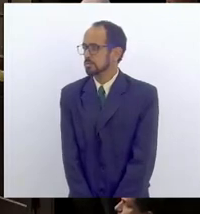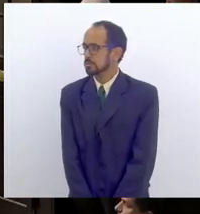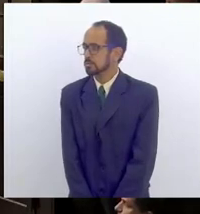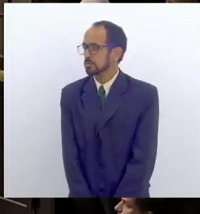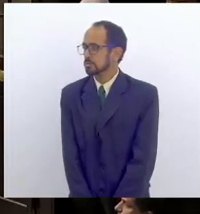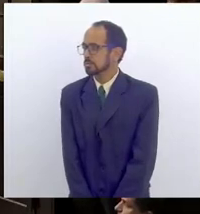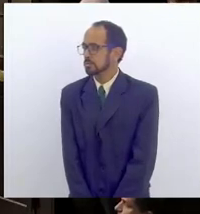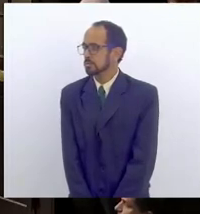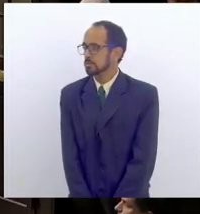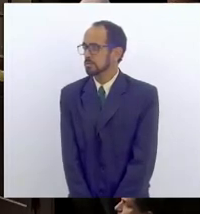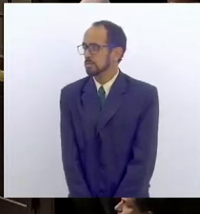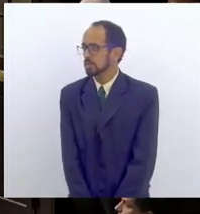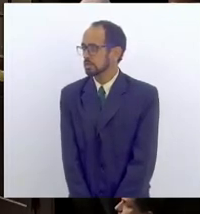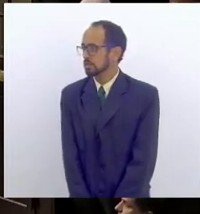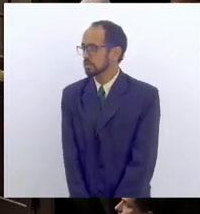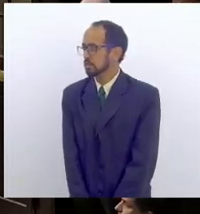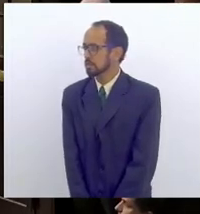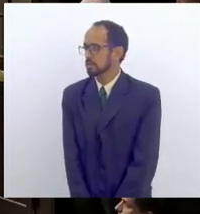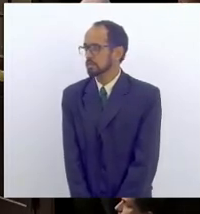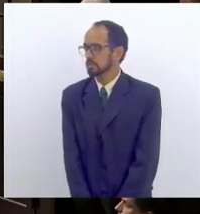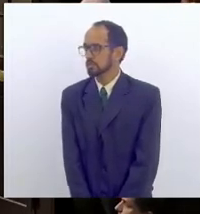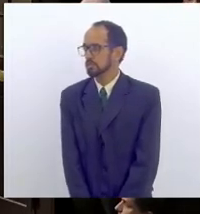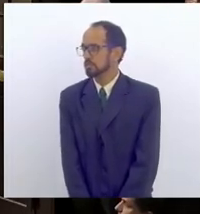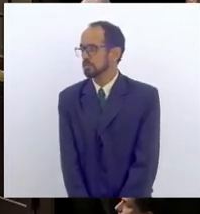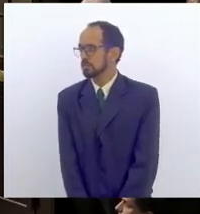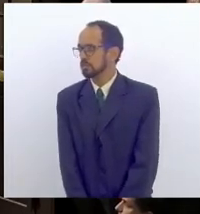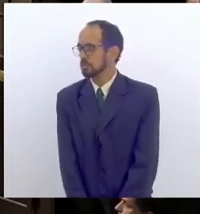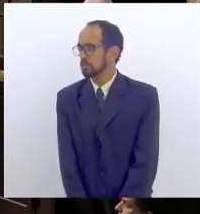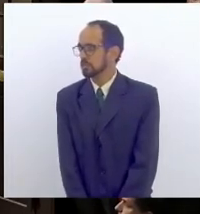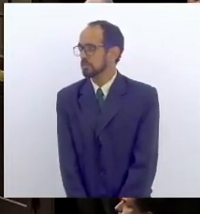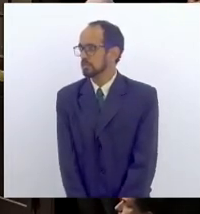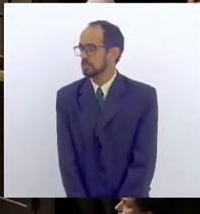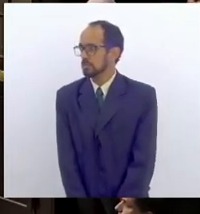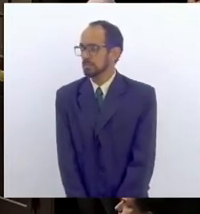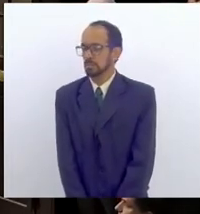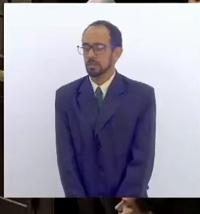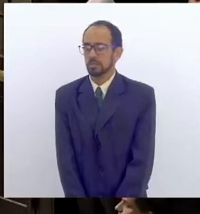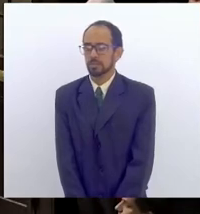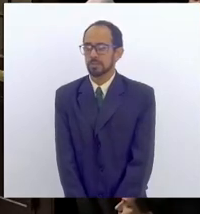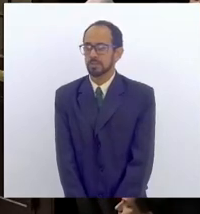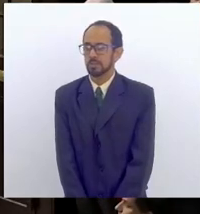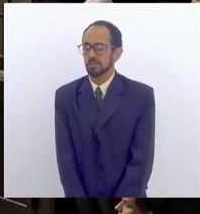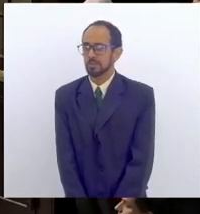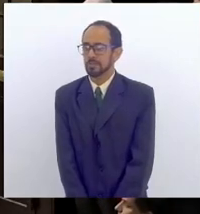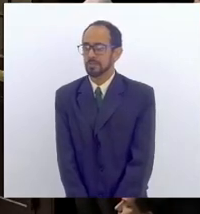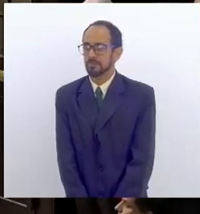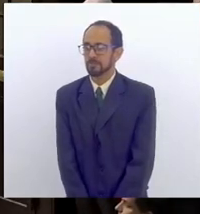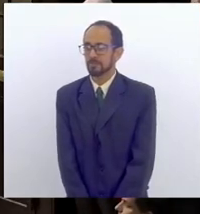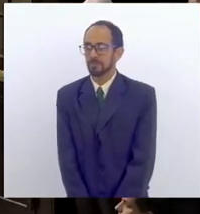Aí, mas aí declara o voto. Se for. Ah.